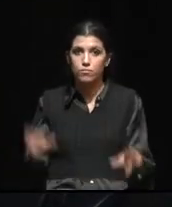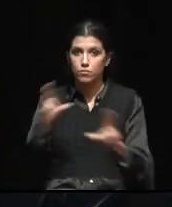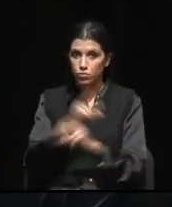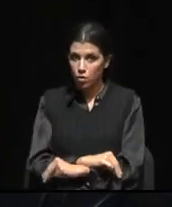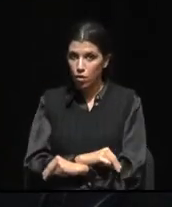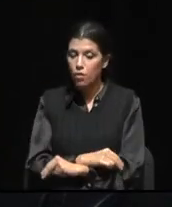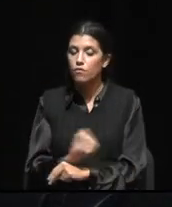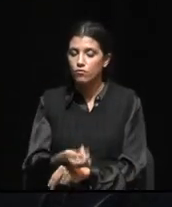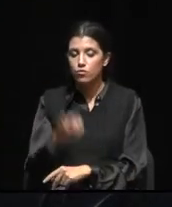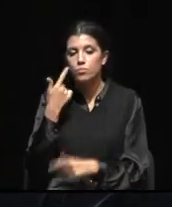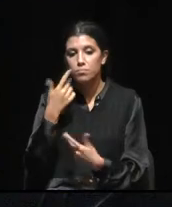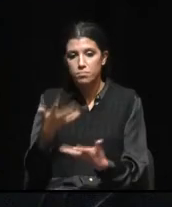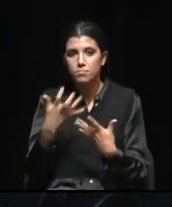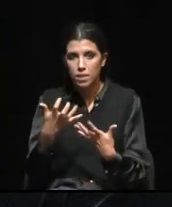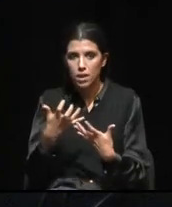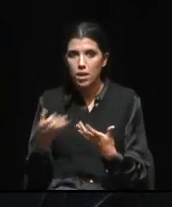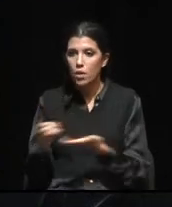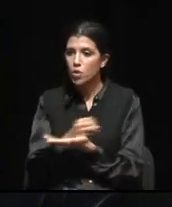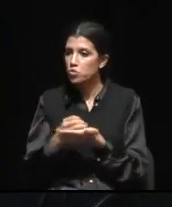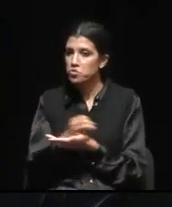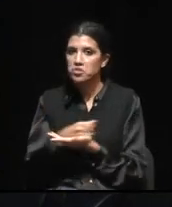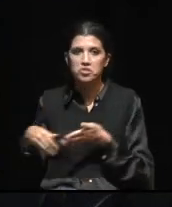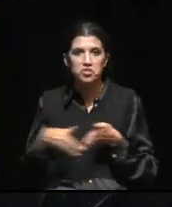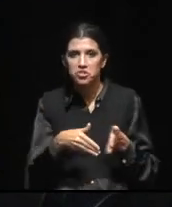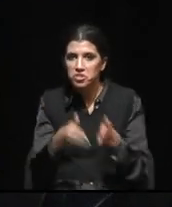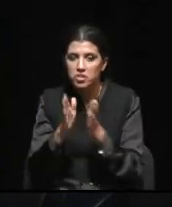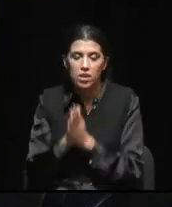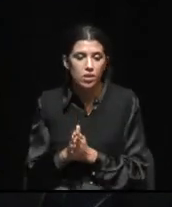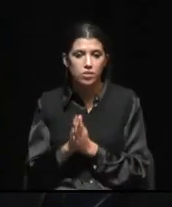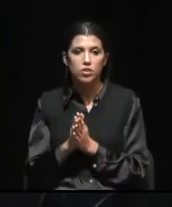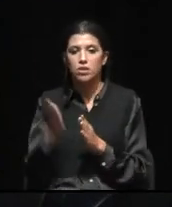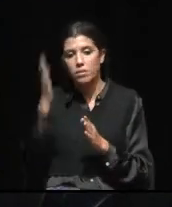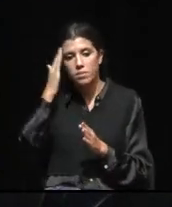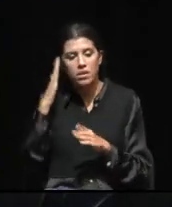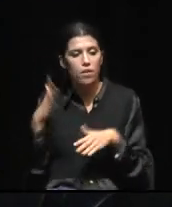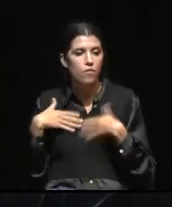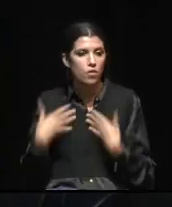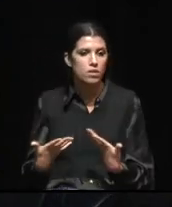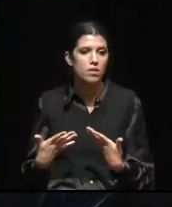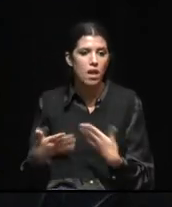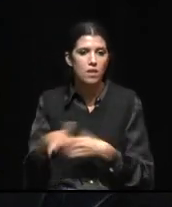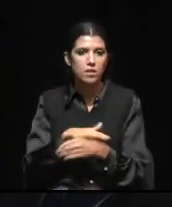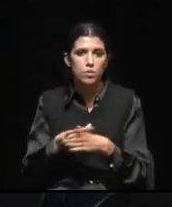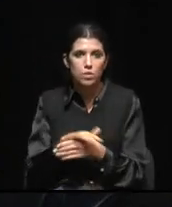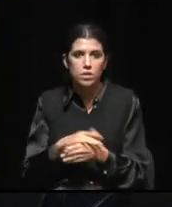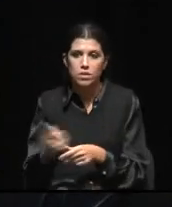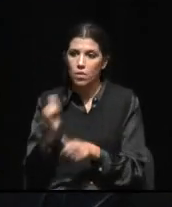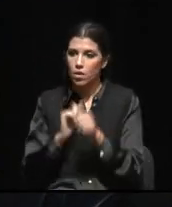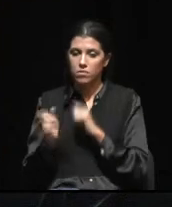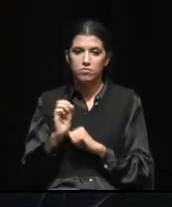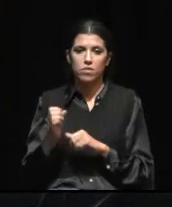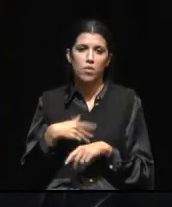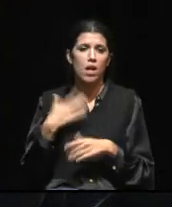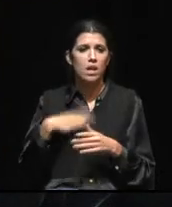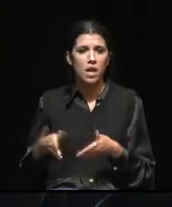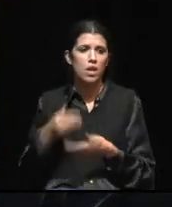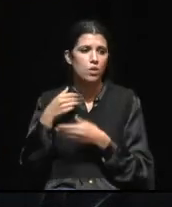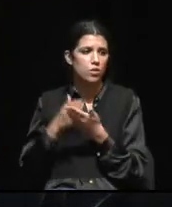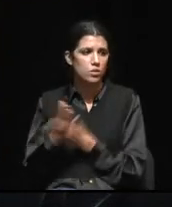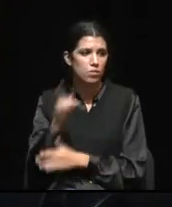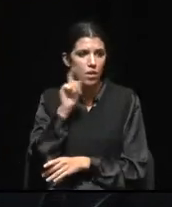tempos vemos a Total ausência de estratégia sem capacidade e vontade de refer a pressão dos alojamentos locais nos